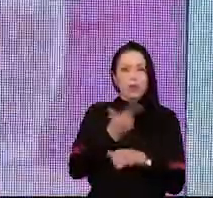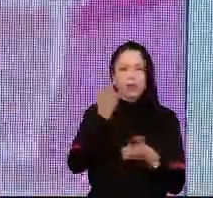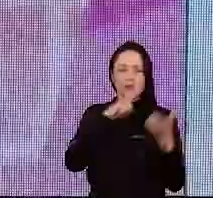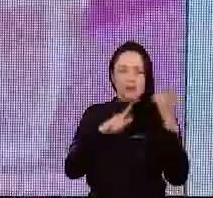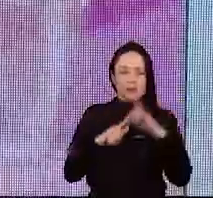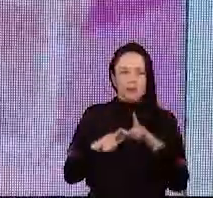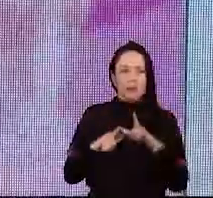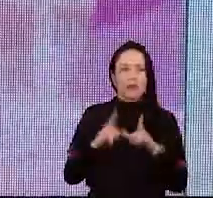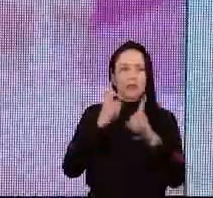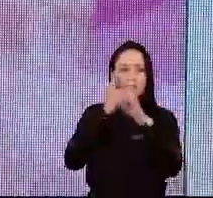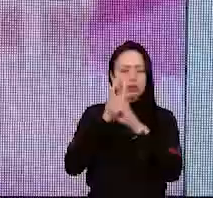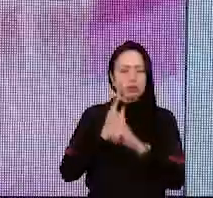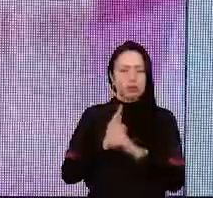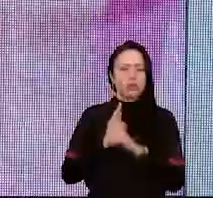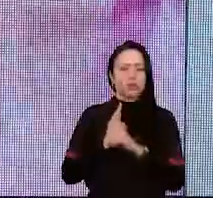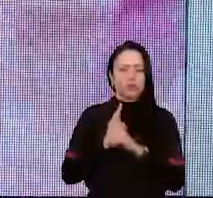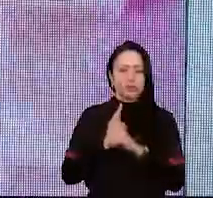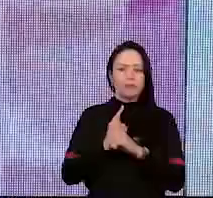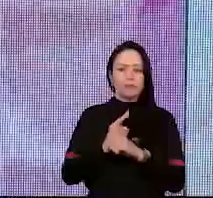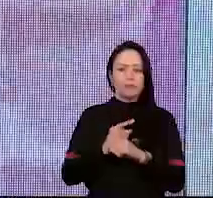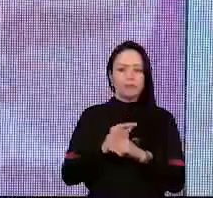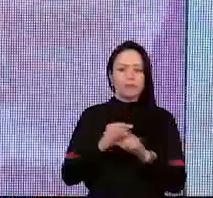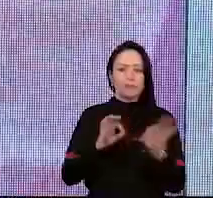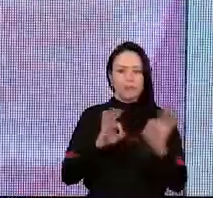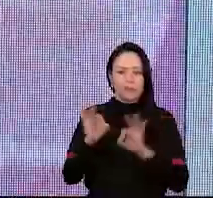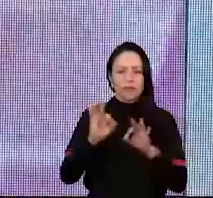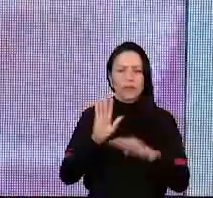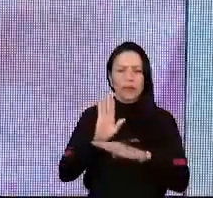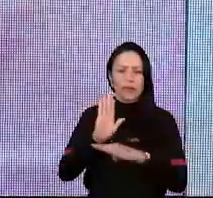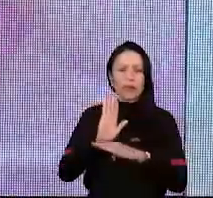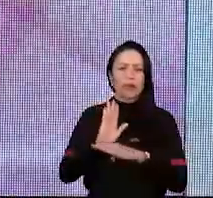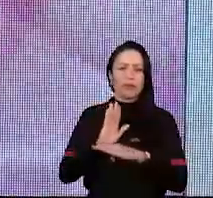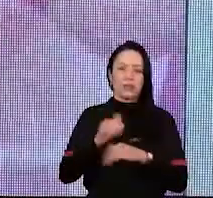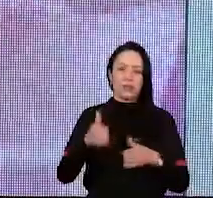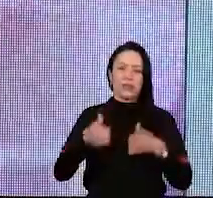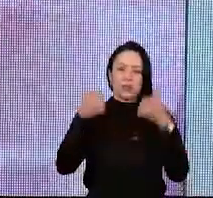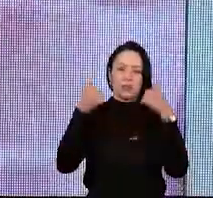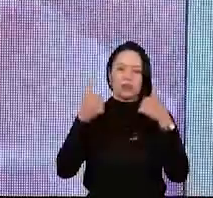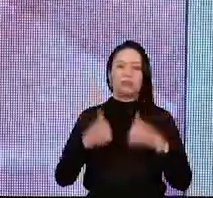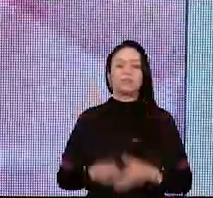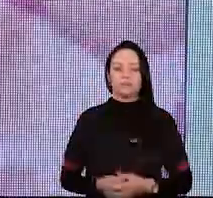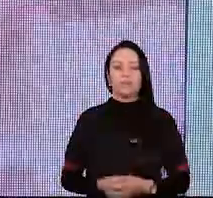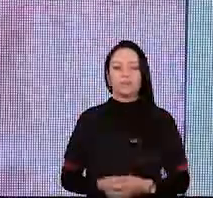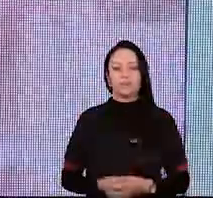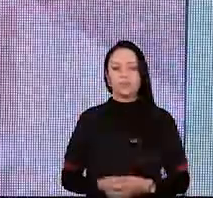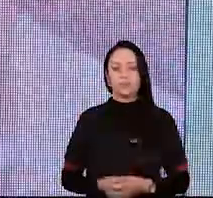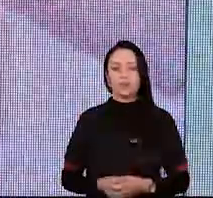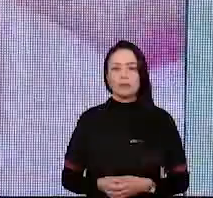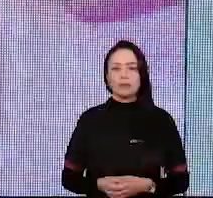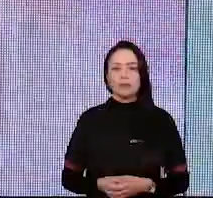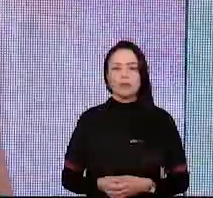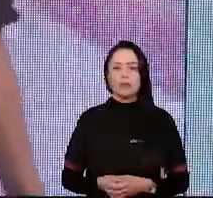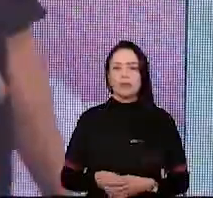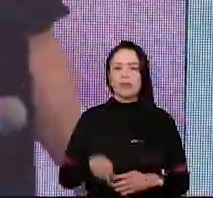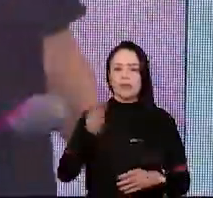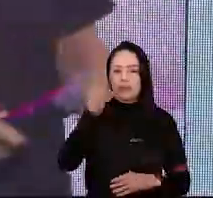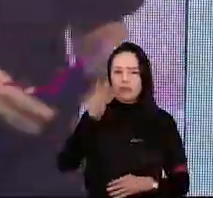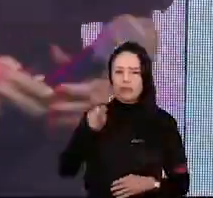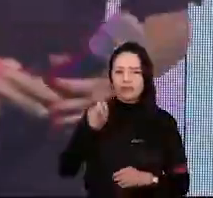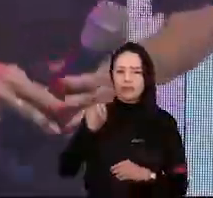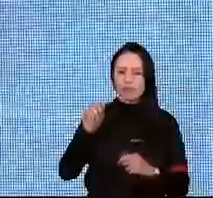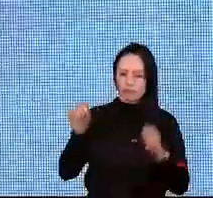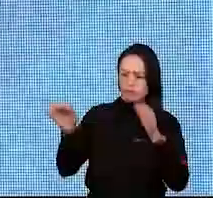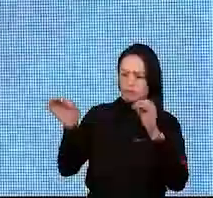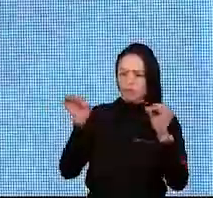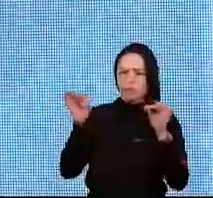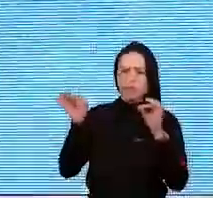conseguir, né, diagnosticar e estar agindo, a gente vai ter um melhor prognóstico para esses animais. E olhando essa imagem aqui, né,